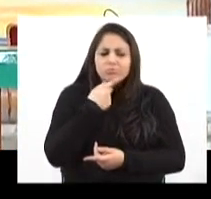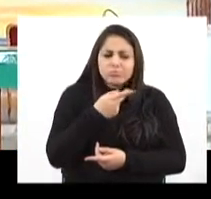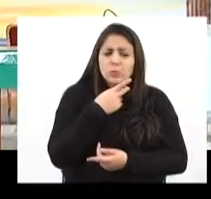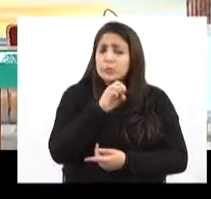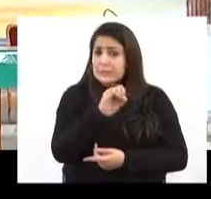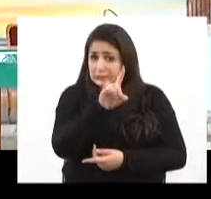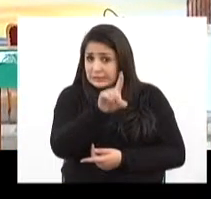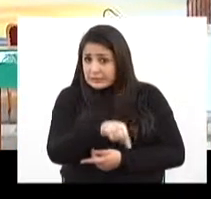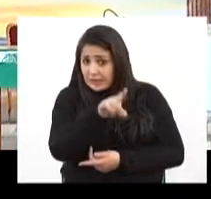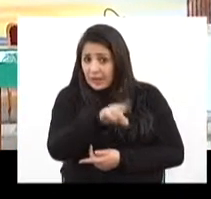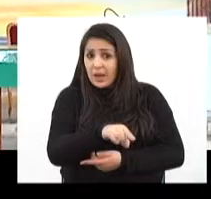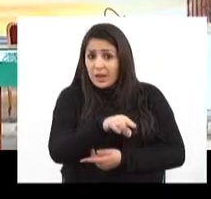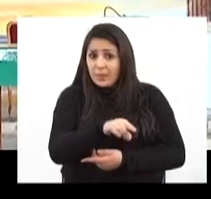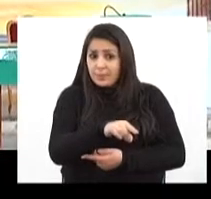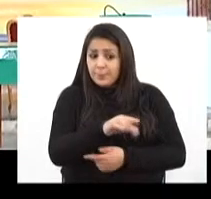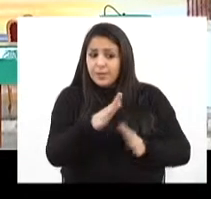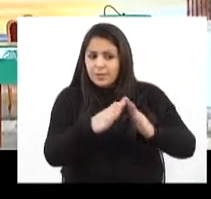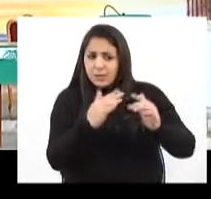igreja,